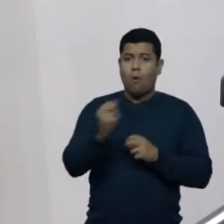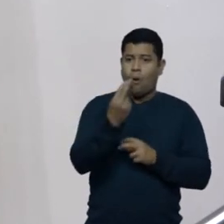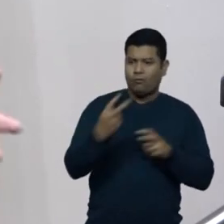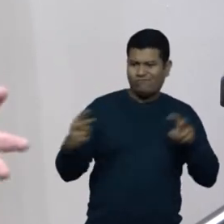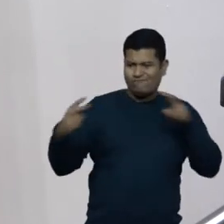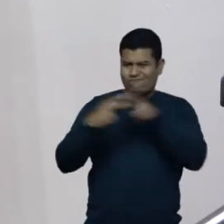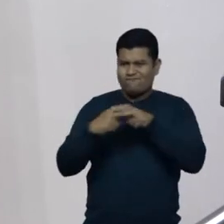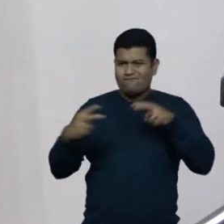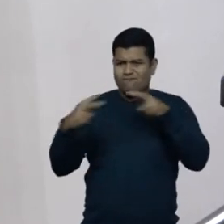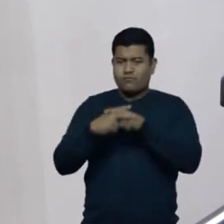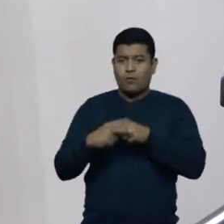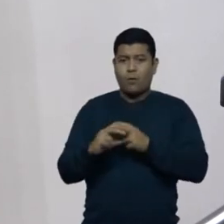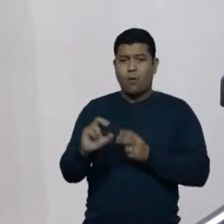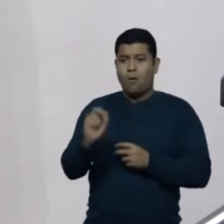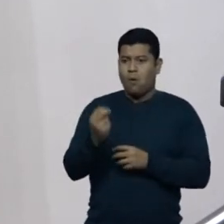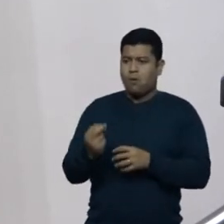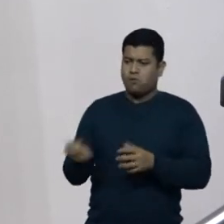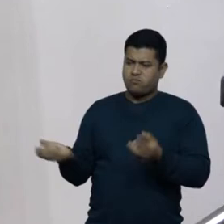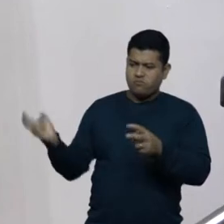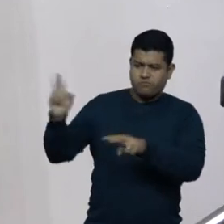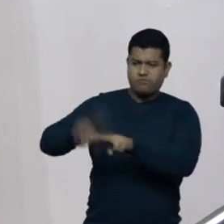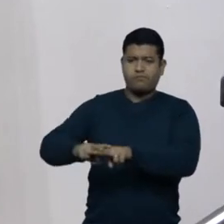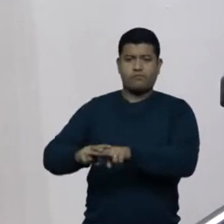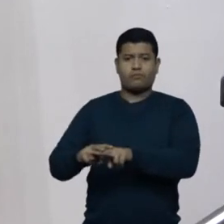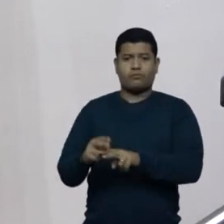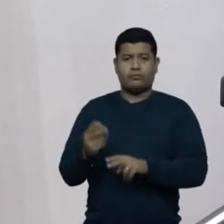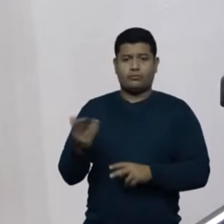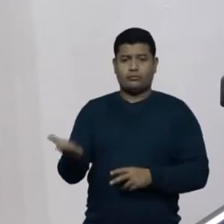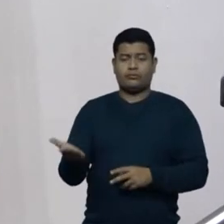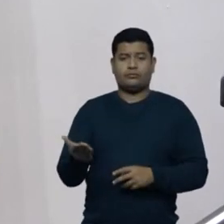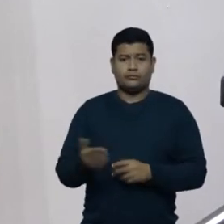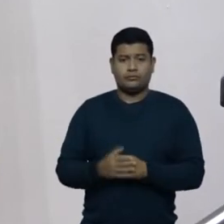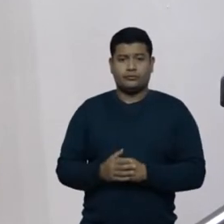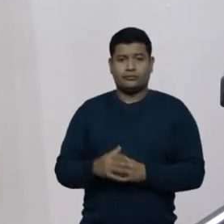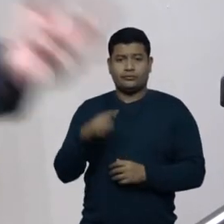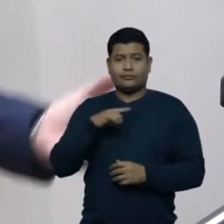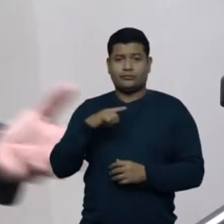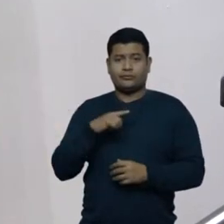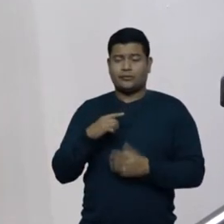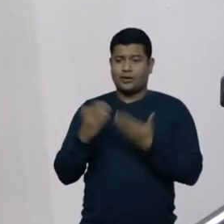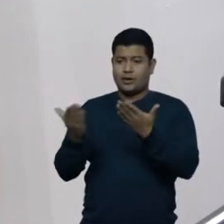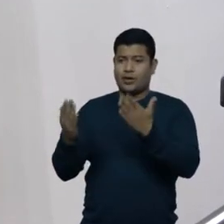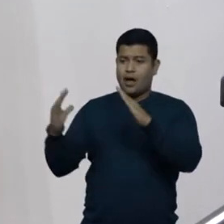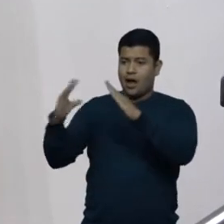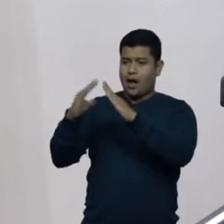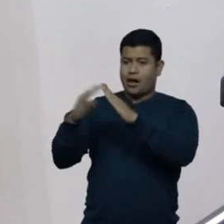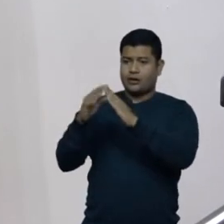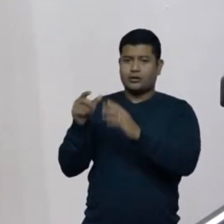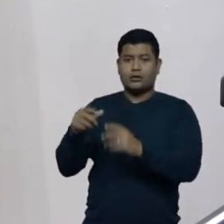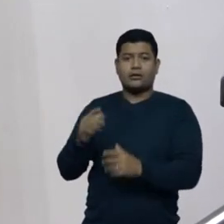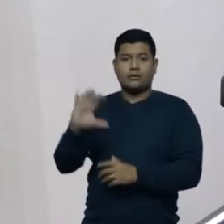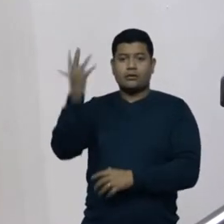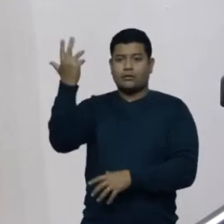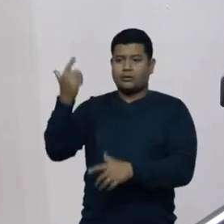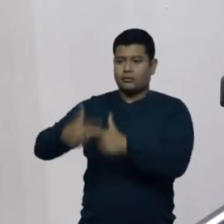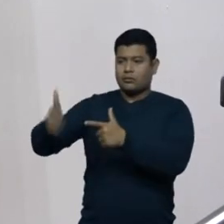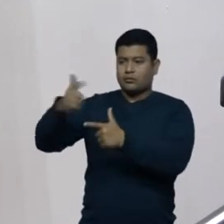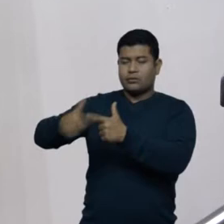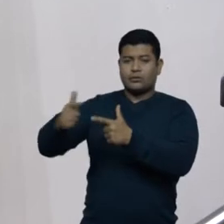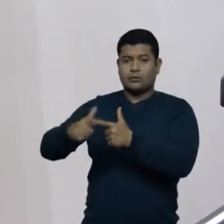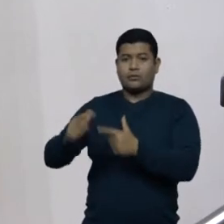para dominar alguém, para ter que ir numa casa que tem uma agressão, um assalto, o